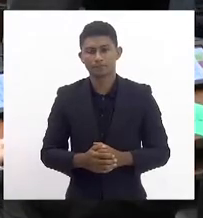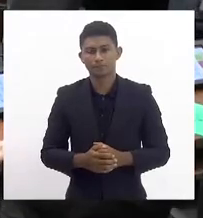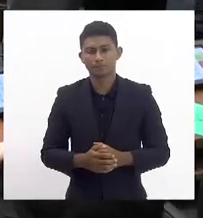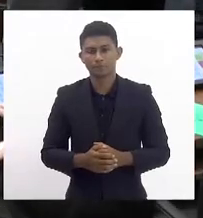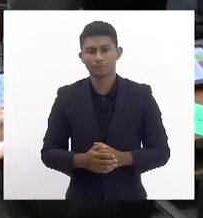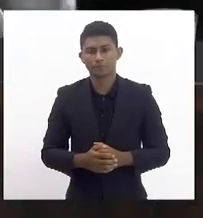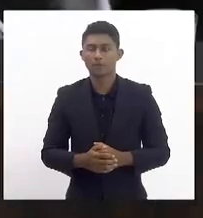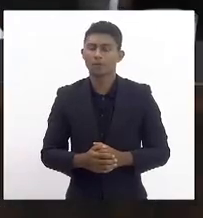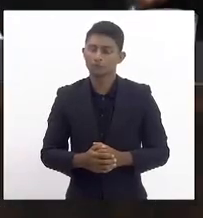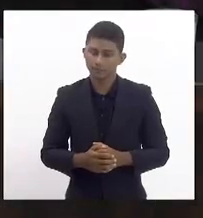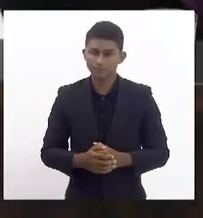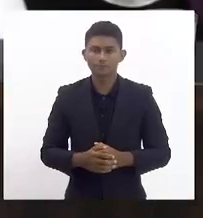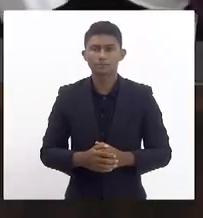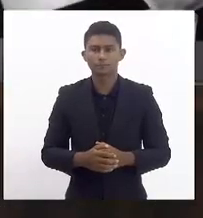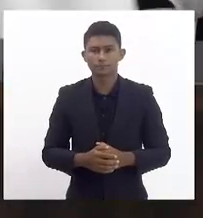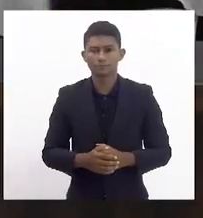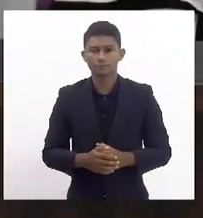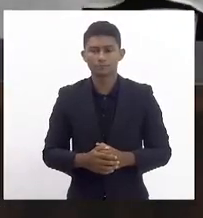Pela Comissão